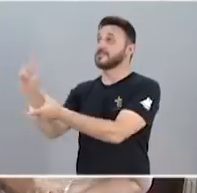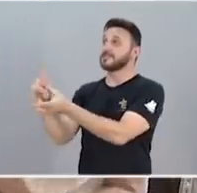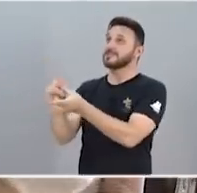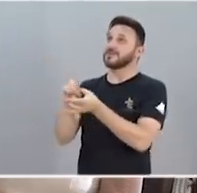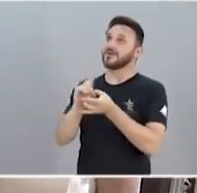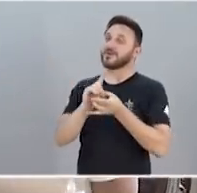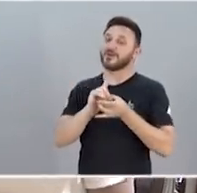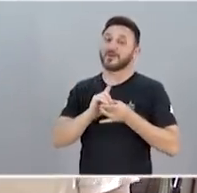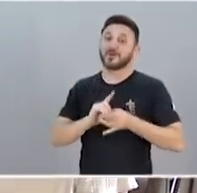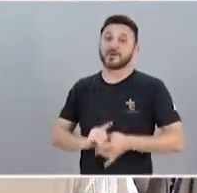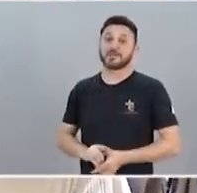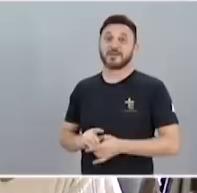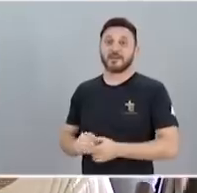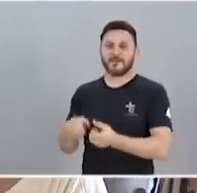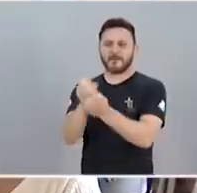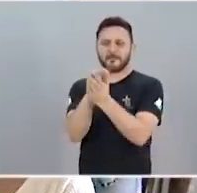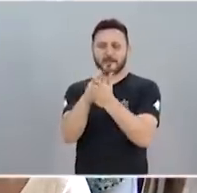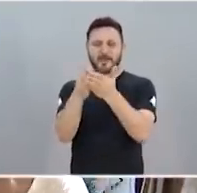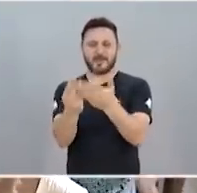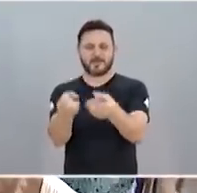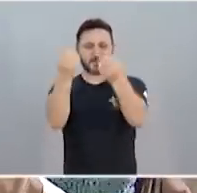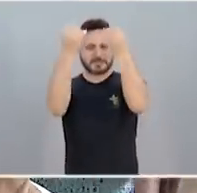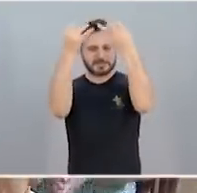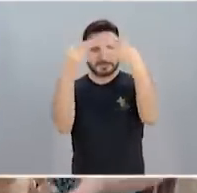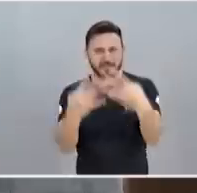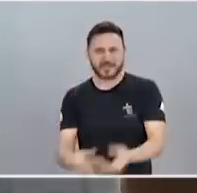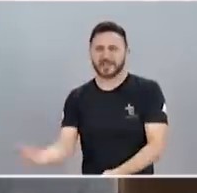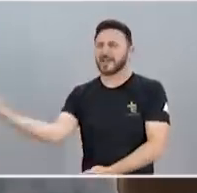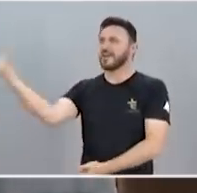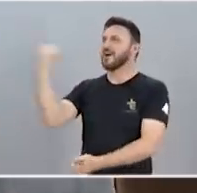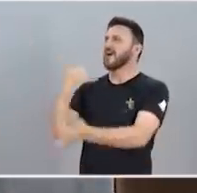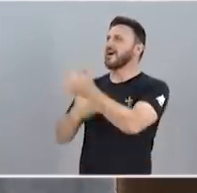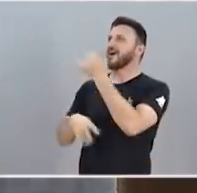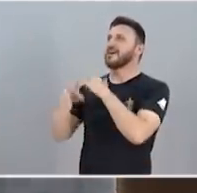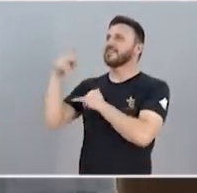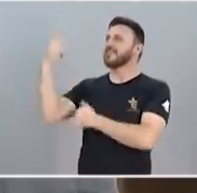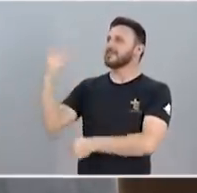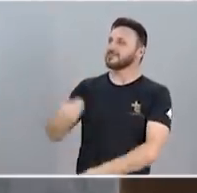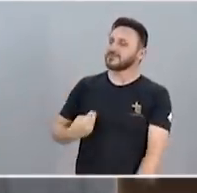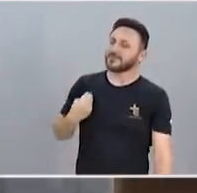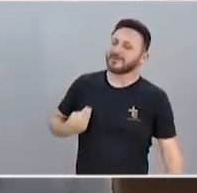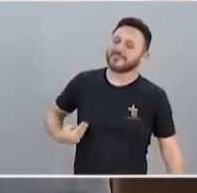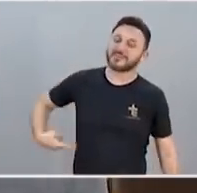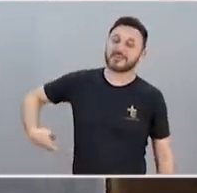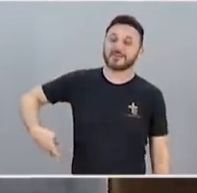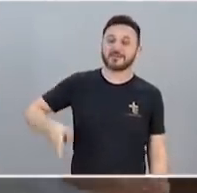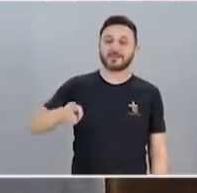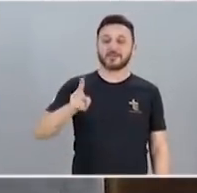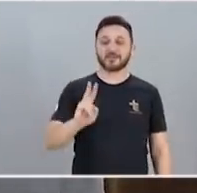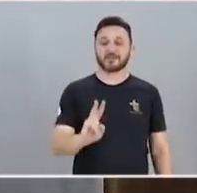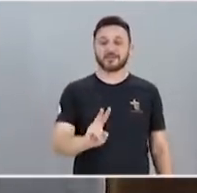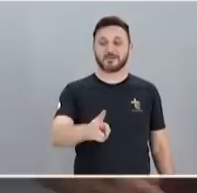estás entre nós e nos falará da tua